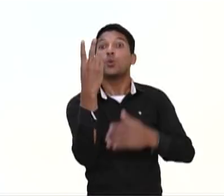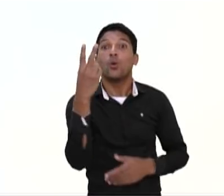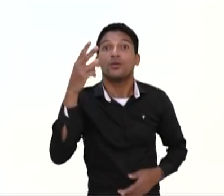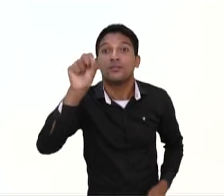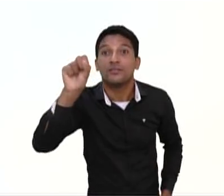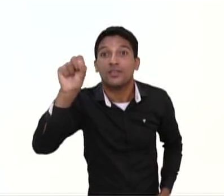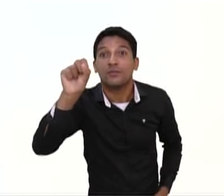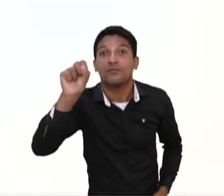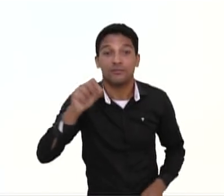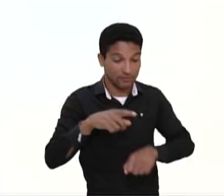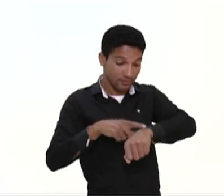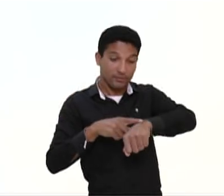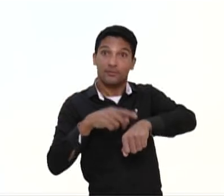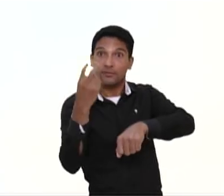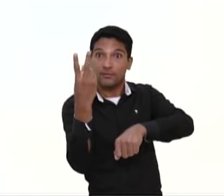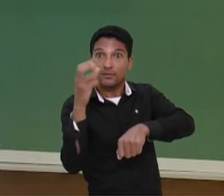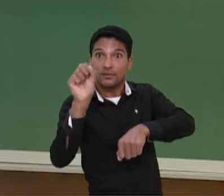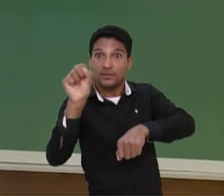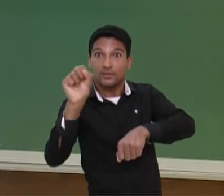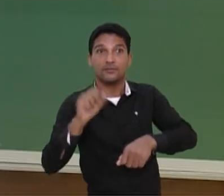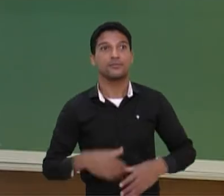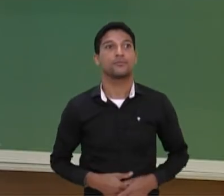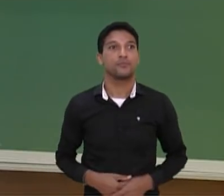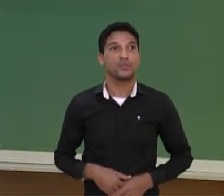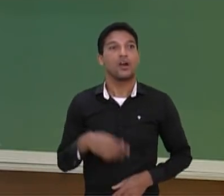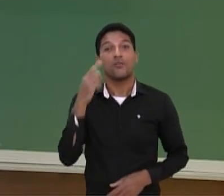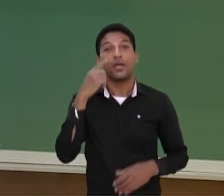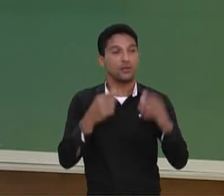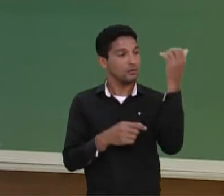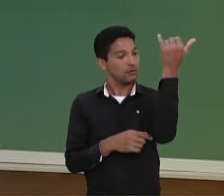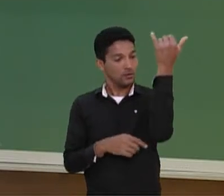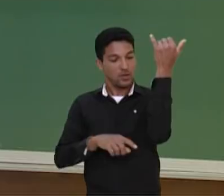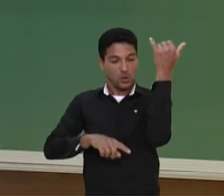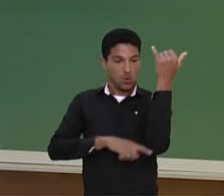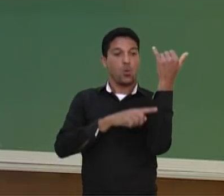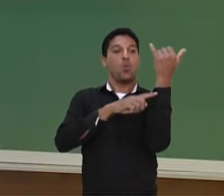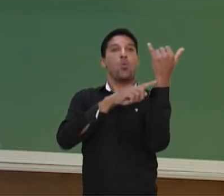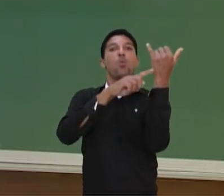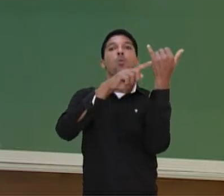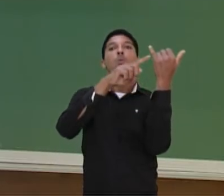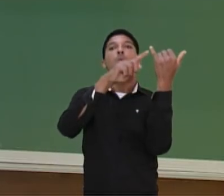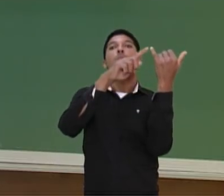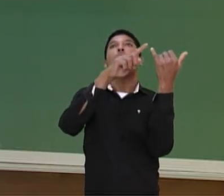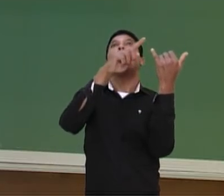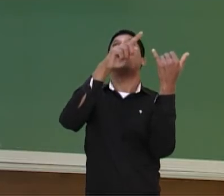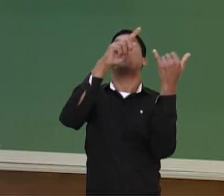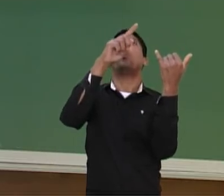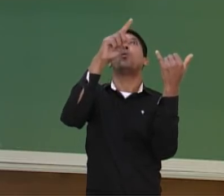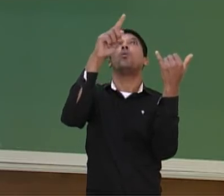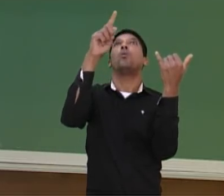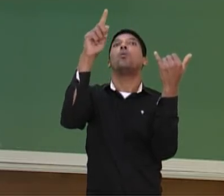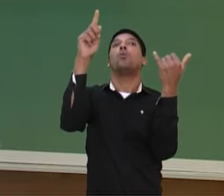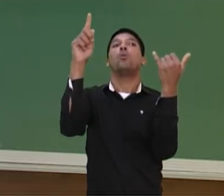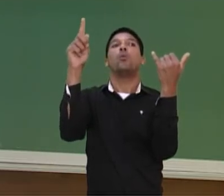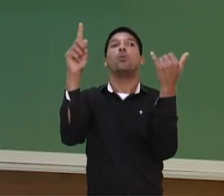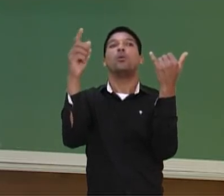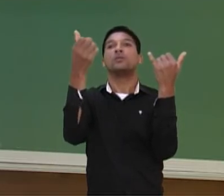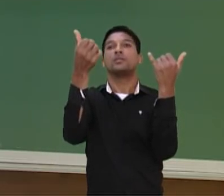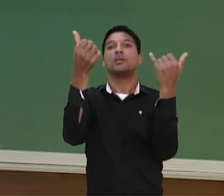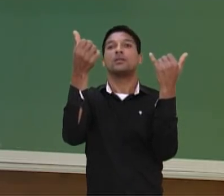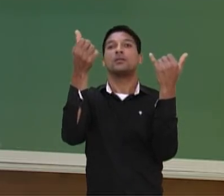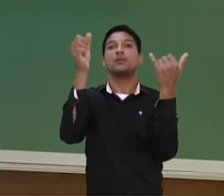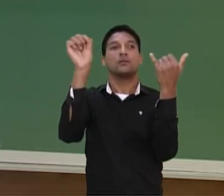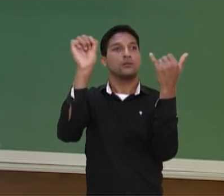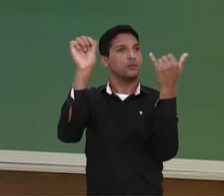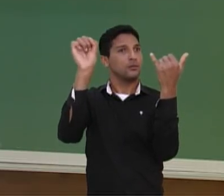Olha só, tá vindo correndo o tempo aqui, a bola atinge a altura máxima onde? Em 6 segundos,